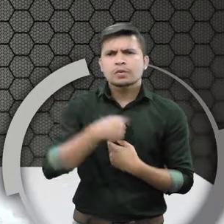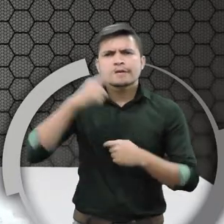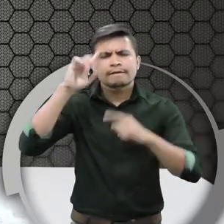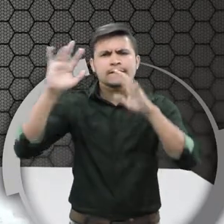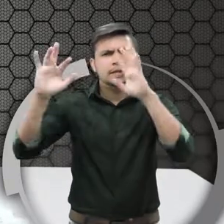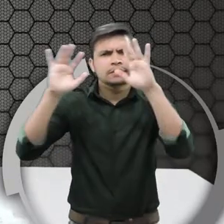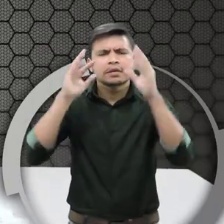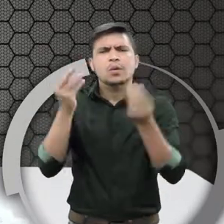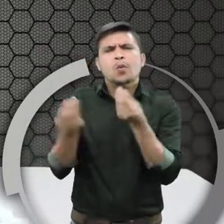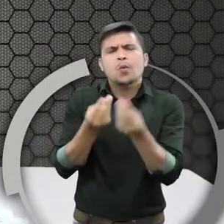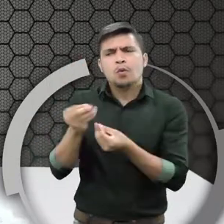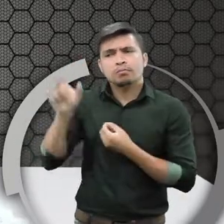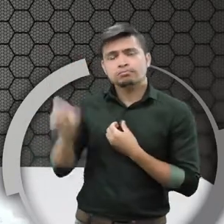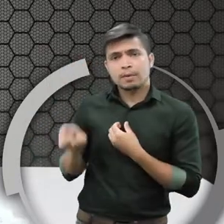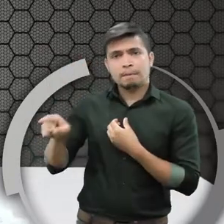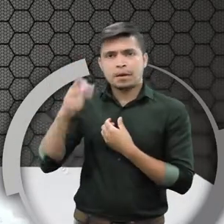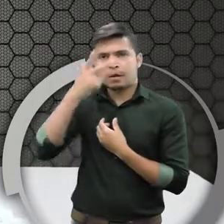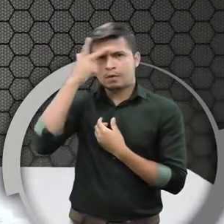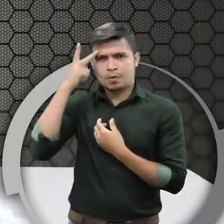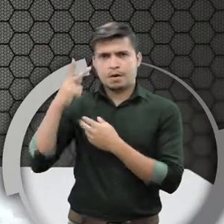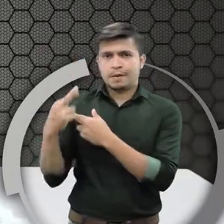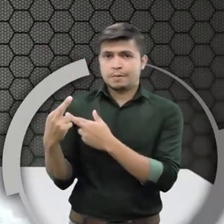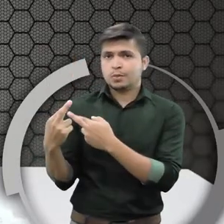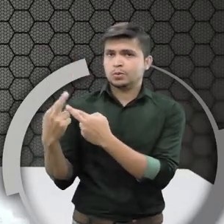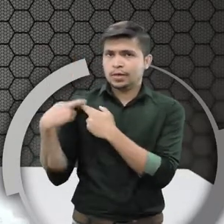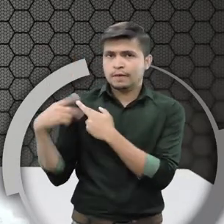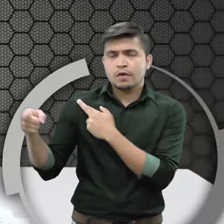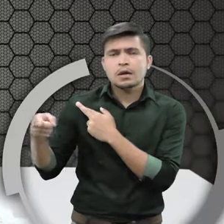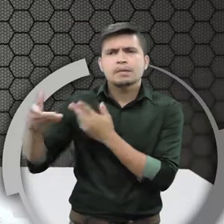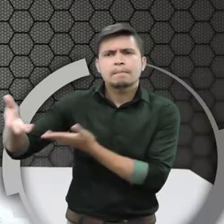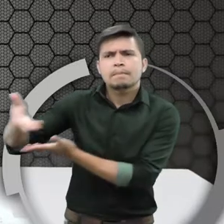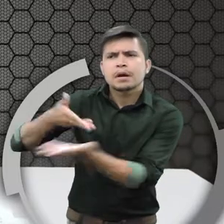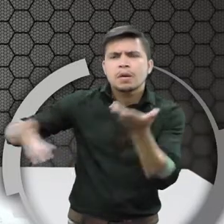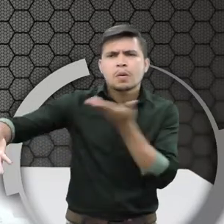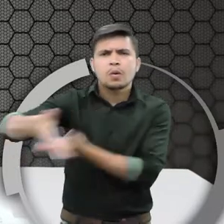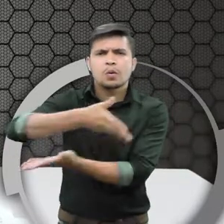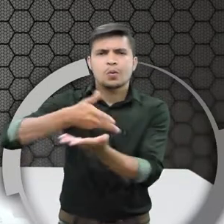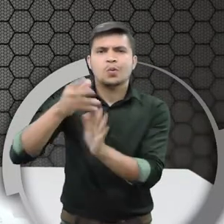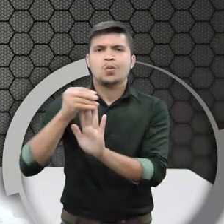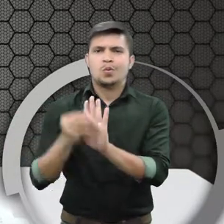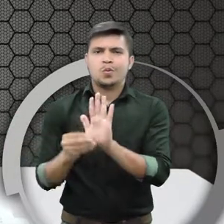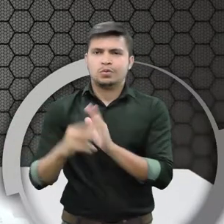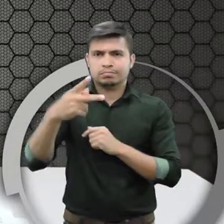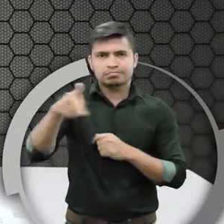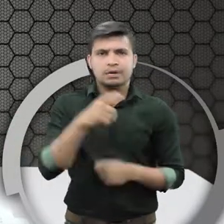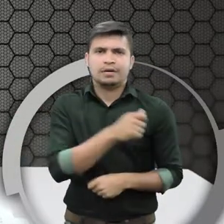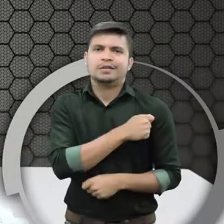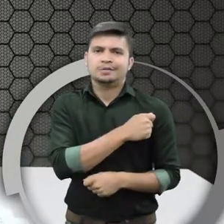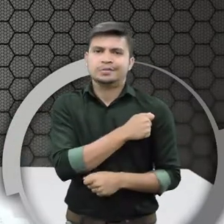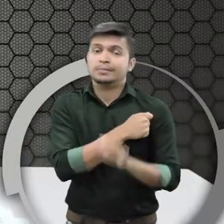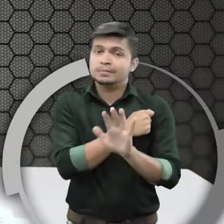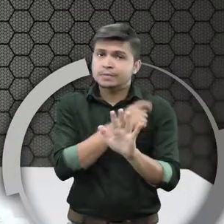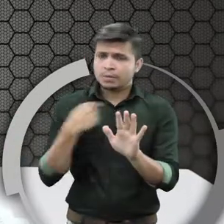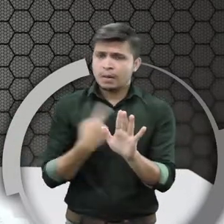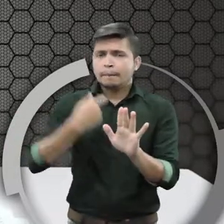a ação do regente de multimeios como mediador do conteúdo do aluno. Para isso, a gente tem que saber que o